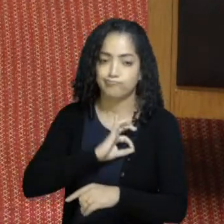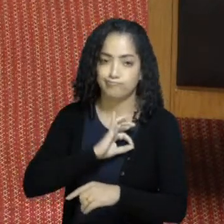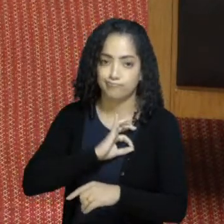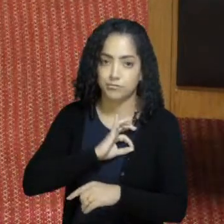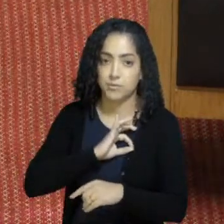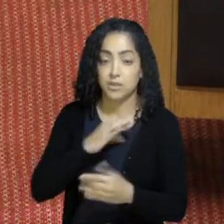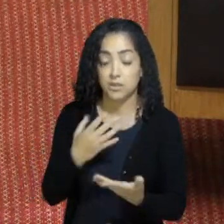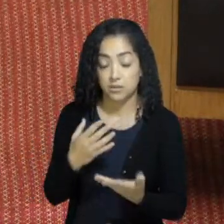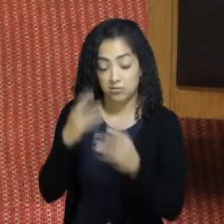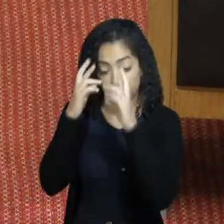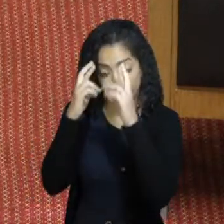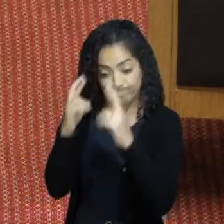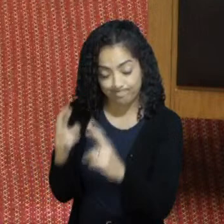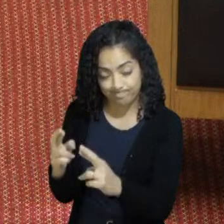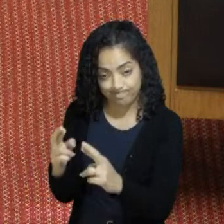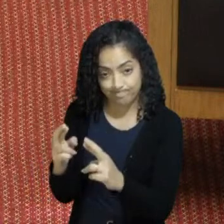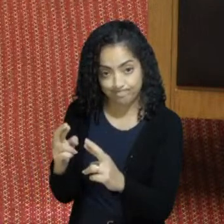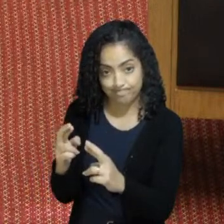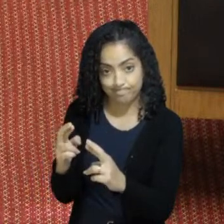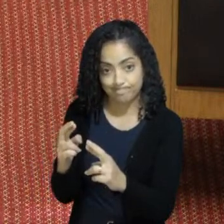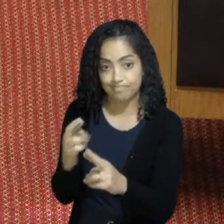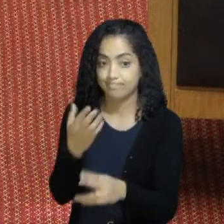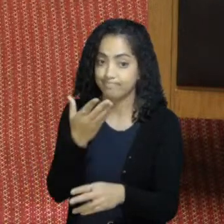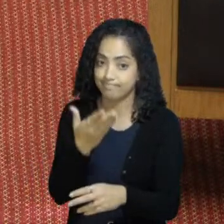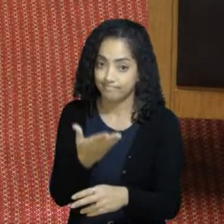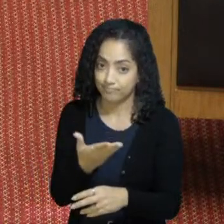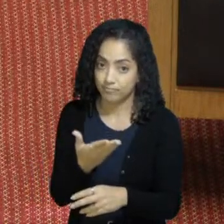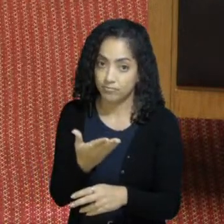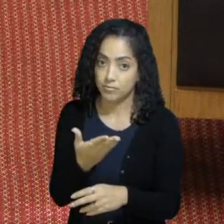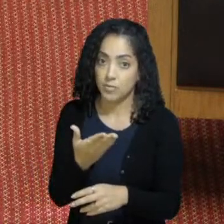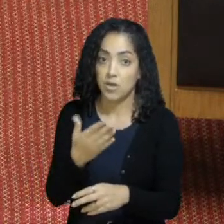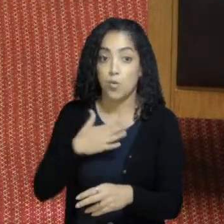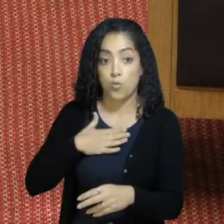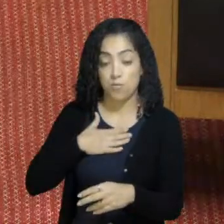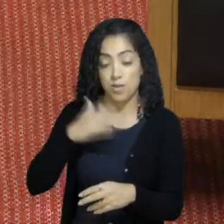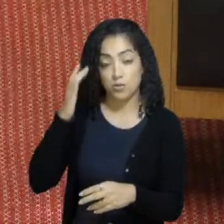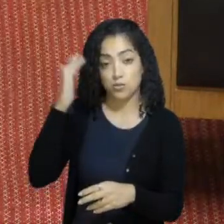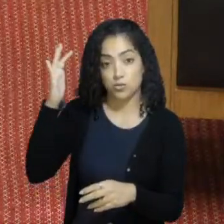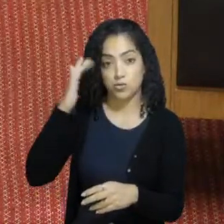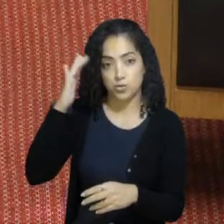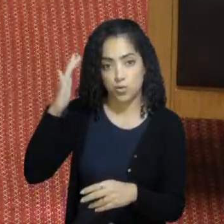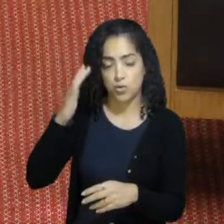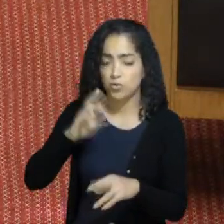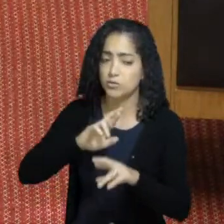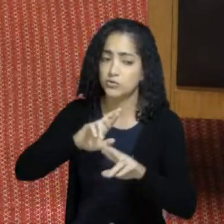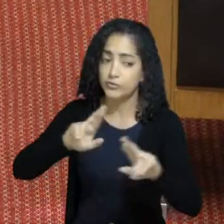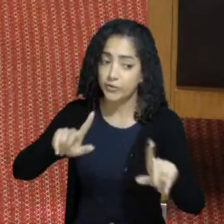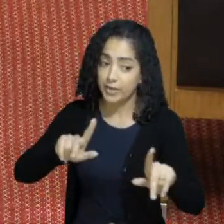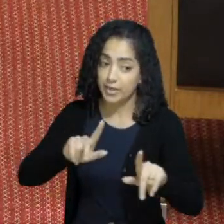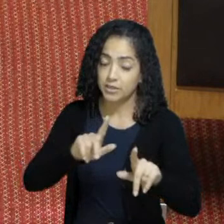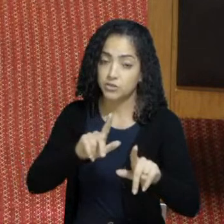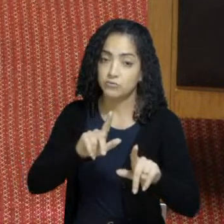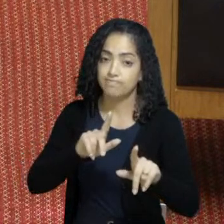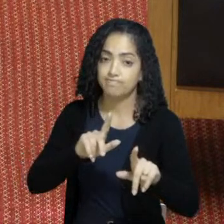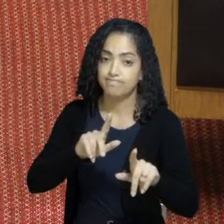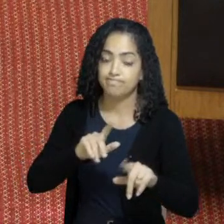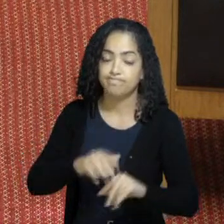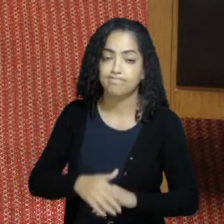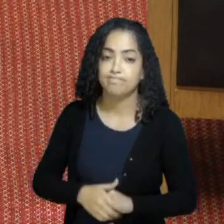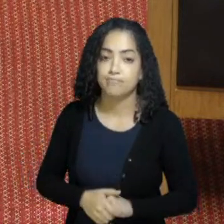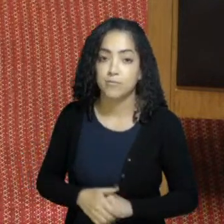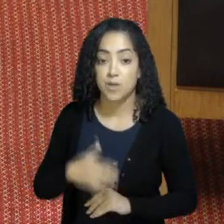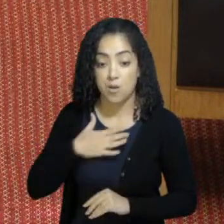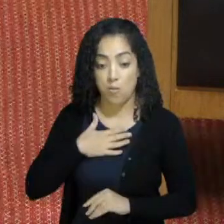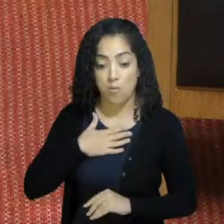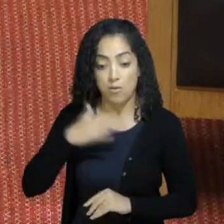todo respeito Deputado antídoto eu tenho um sonho muito diferente do Senhor eu